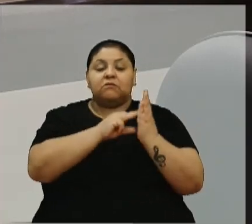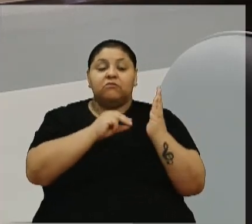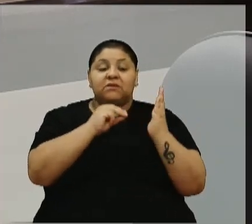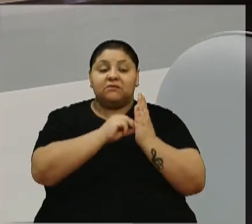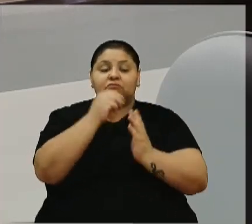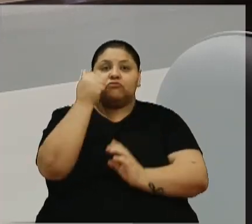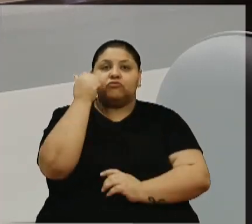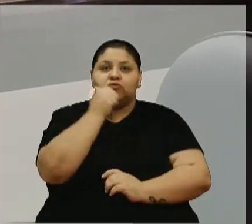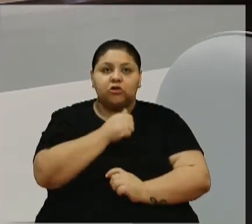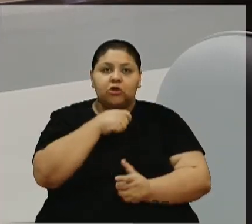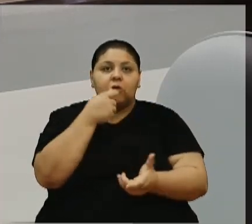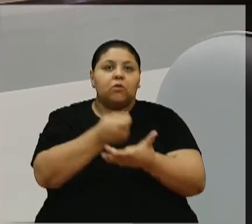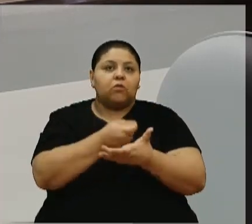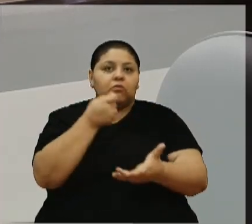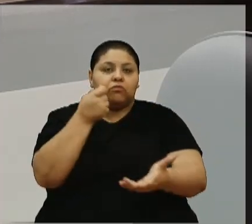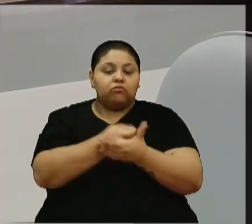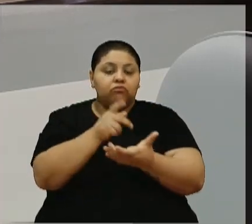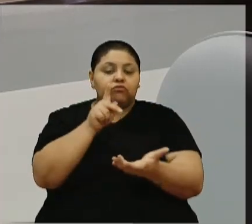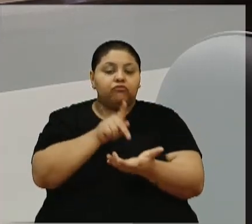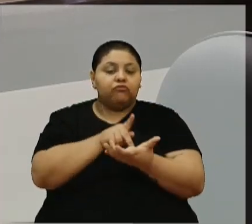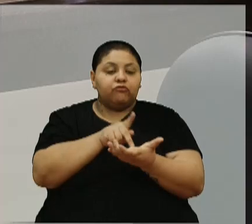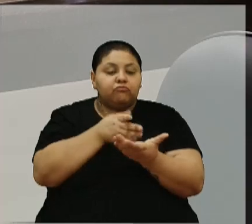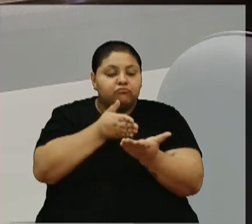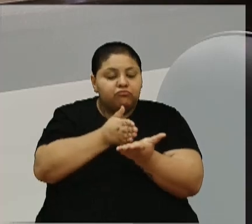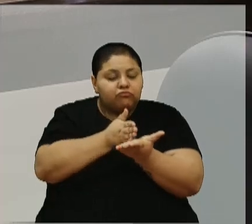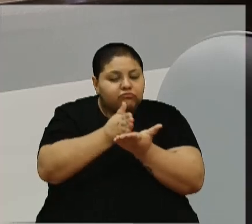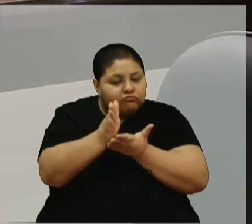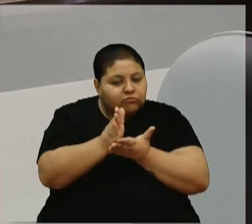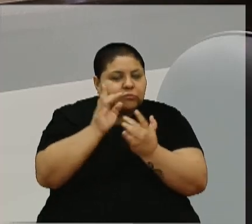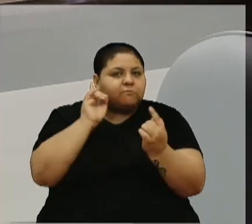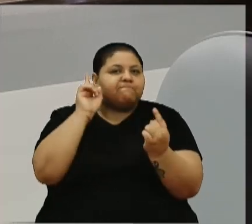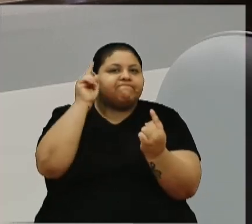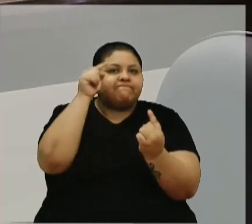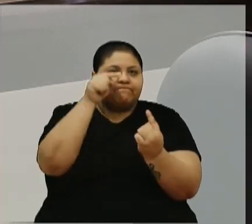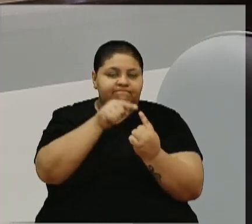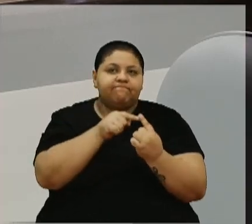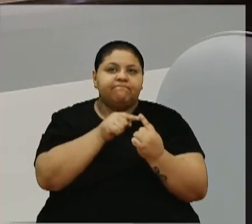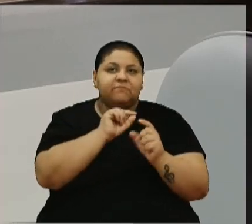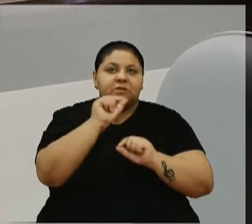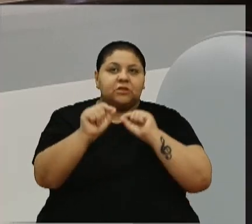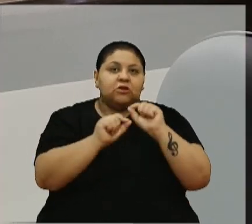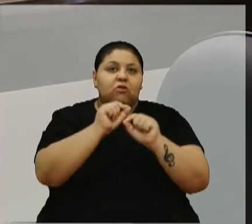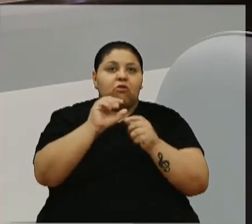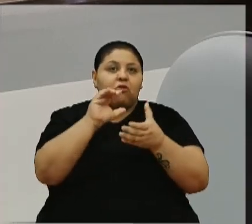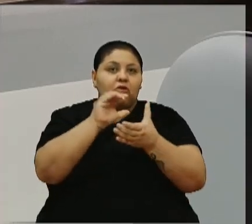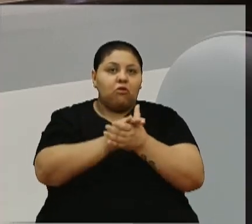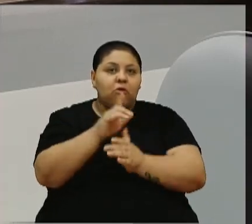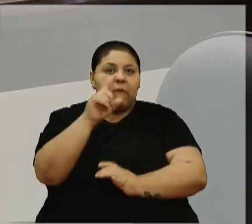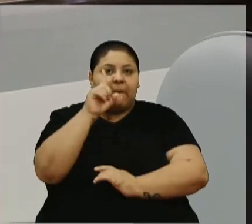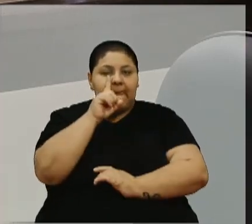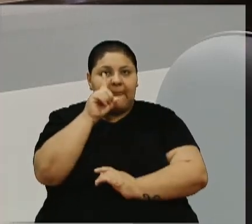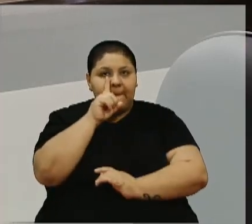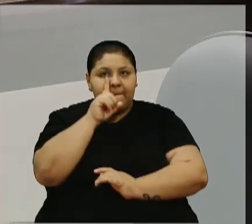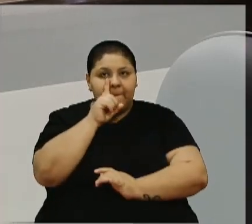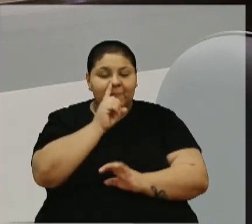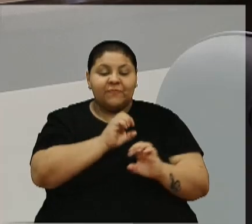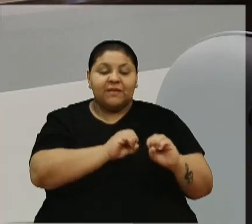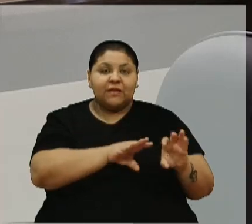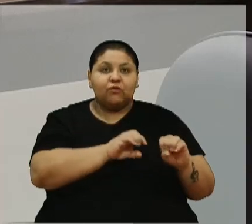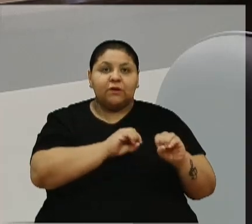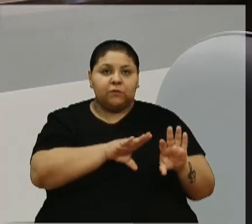mulher, lutadora, honesta, fiel aos seus propósitos, como esposa, mãe e